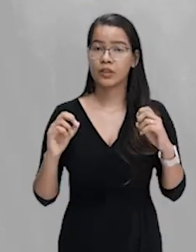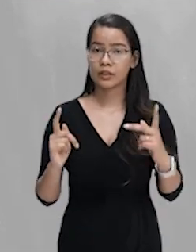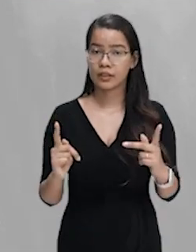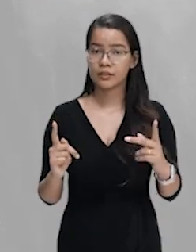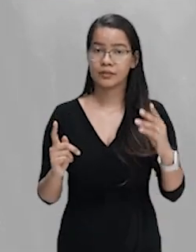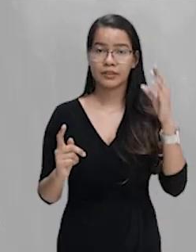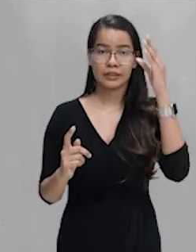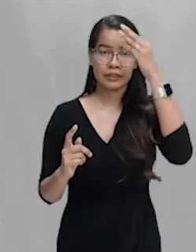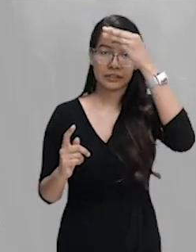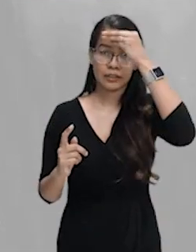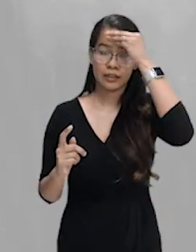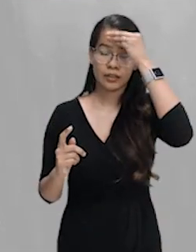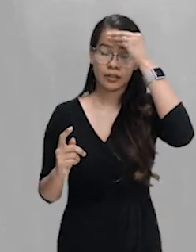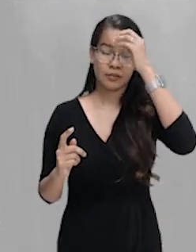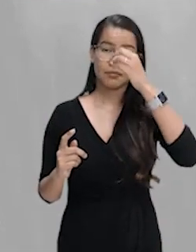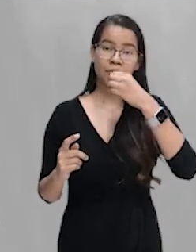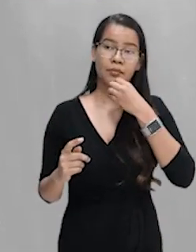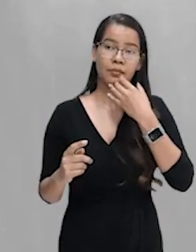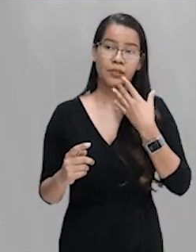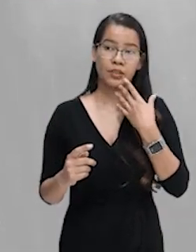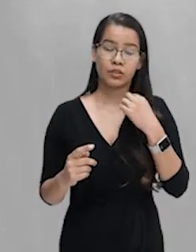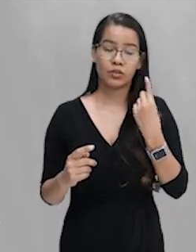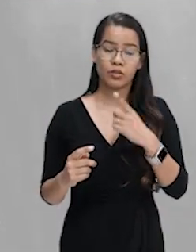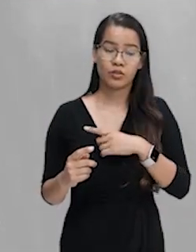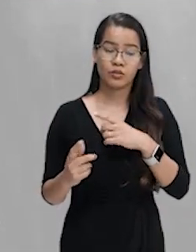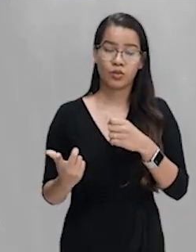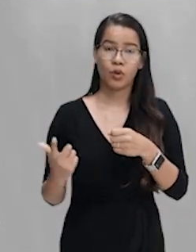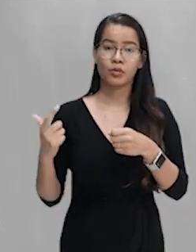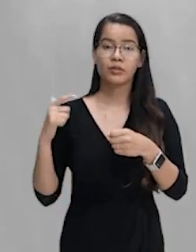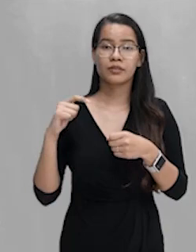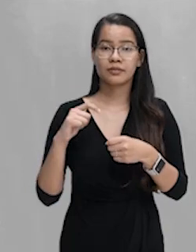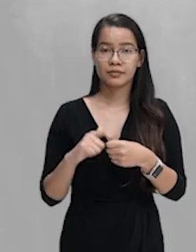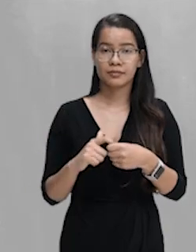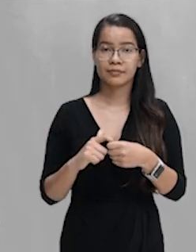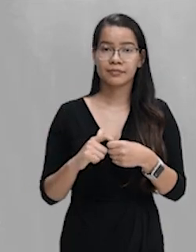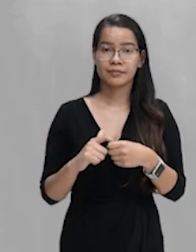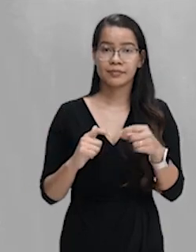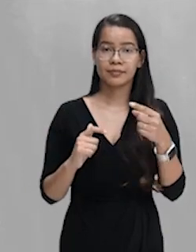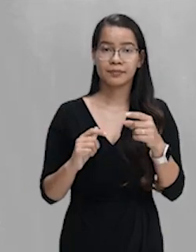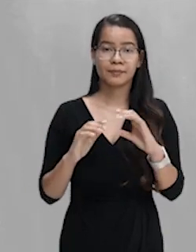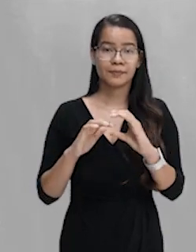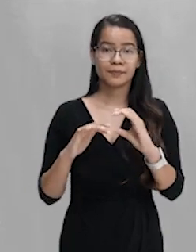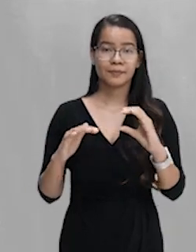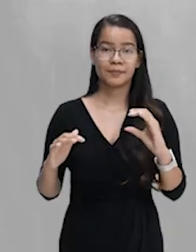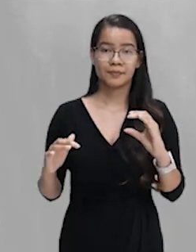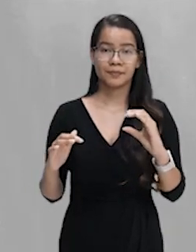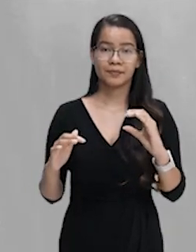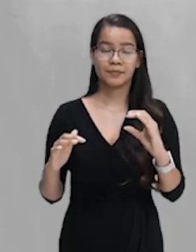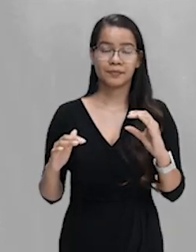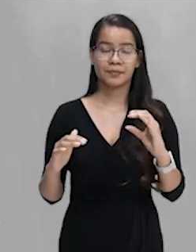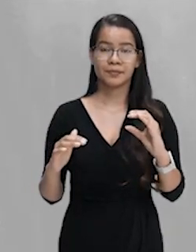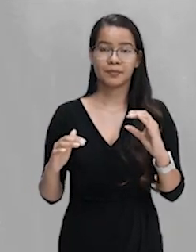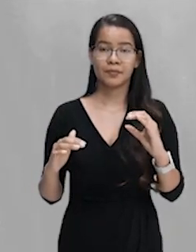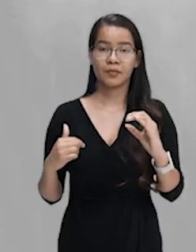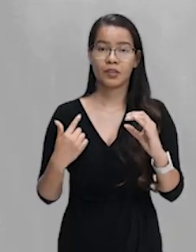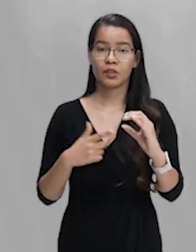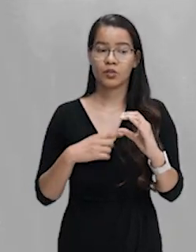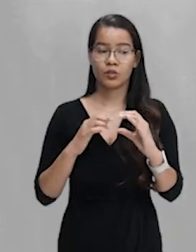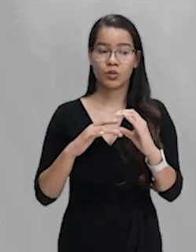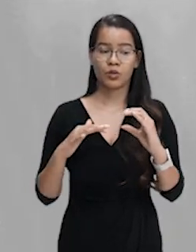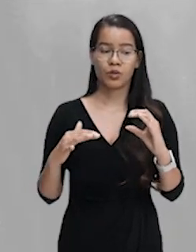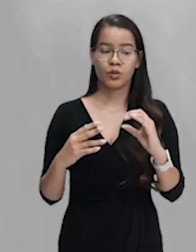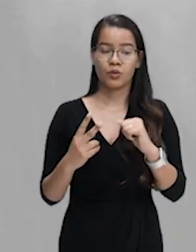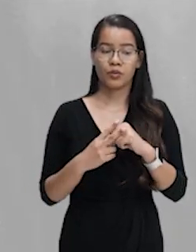Fixaram? Para fixar bem mesmo, tá? Nós vamos voltar lá nessa conjugação e vamos conjugar o